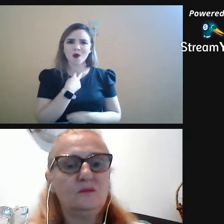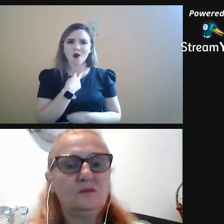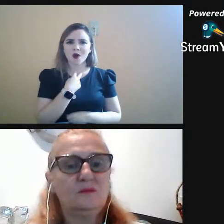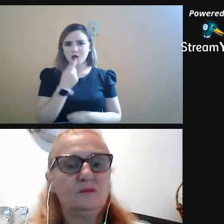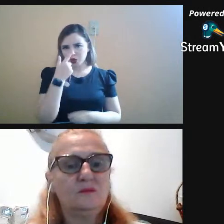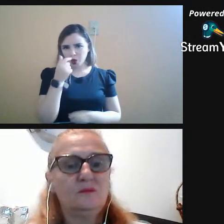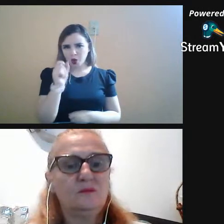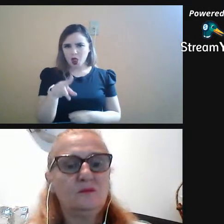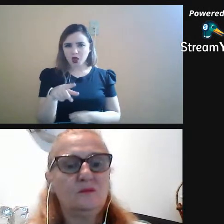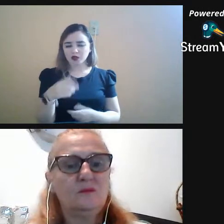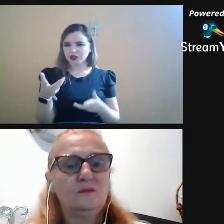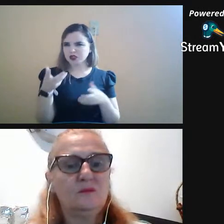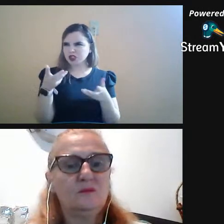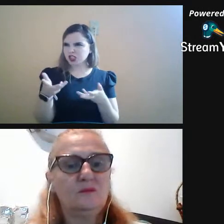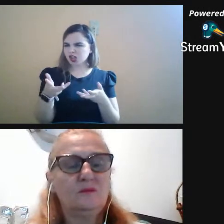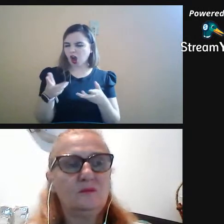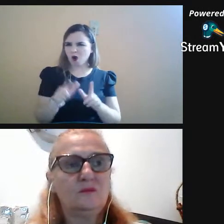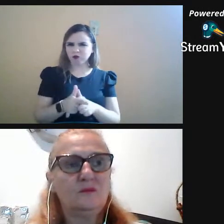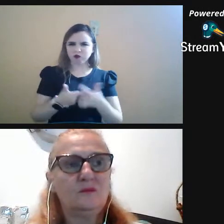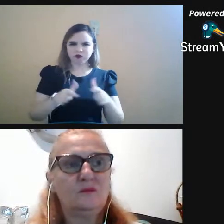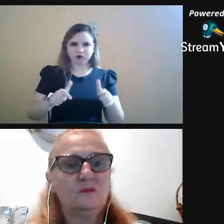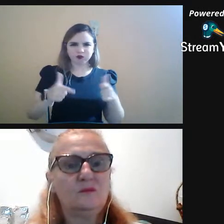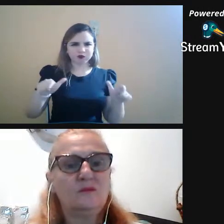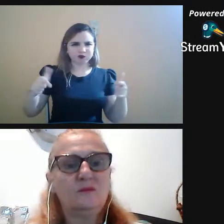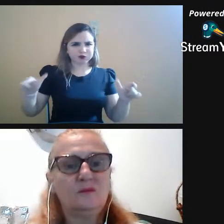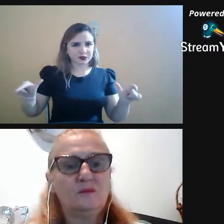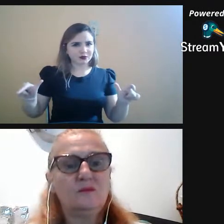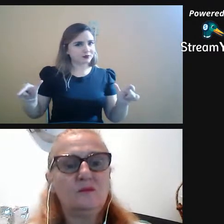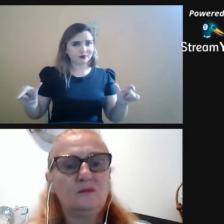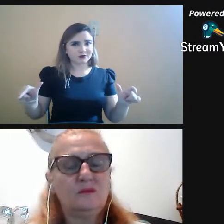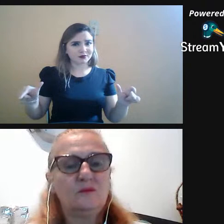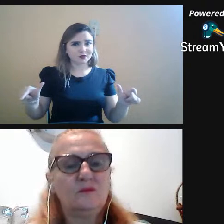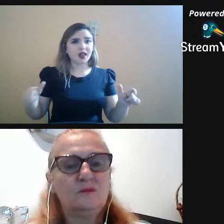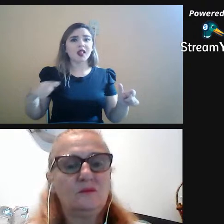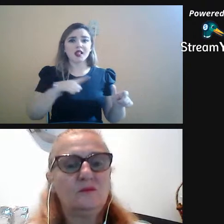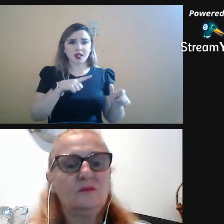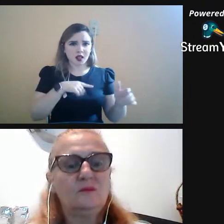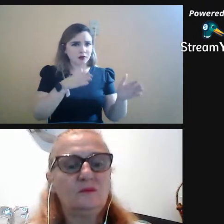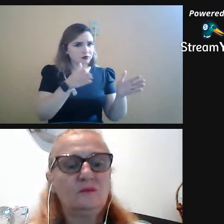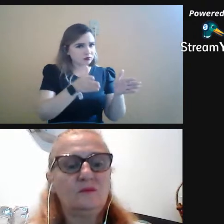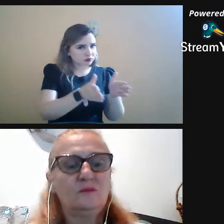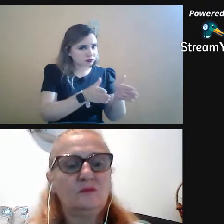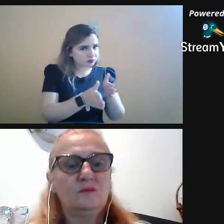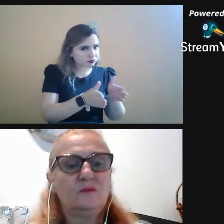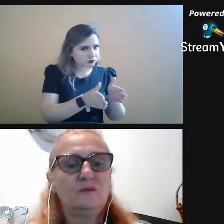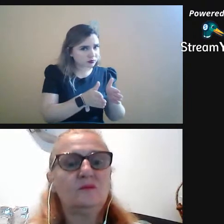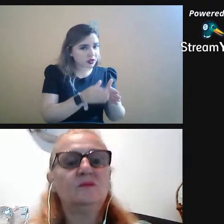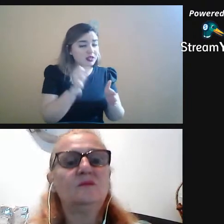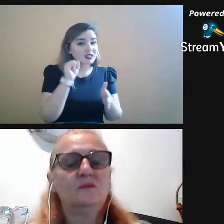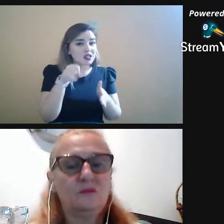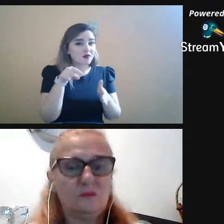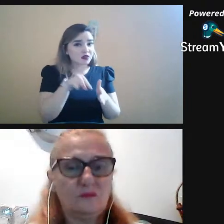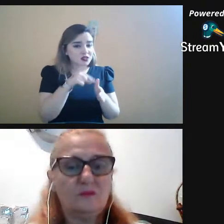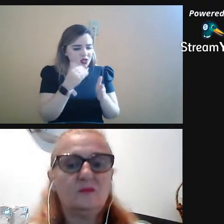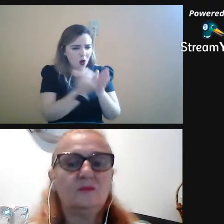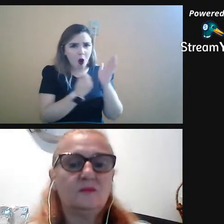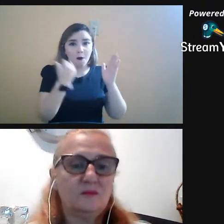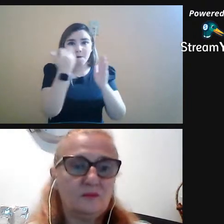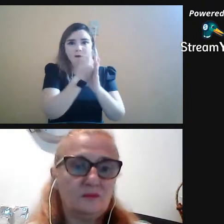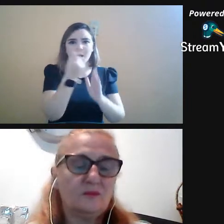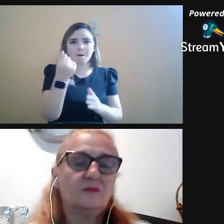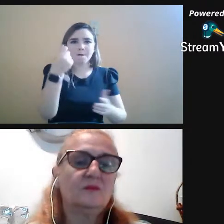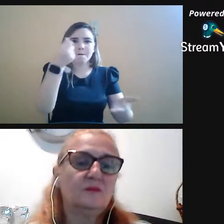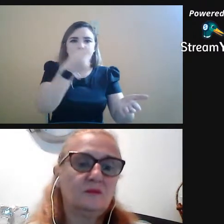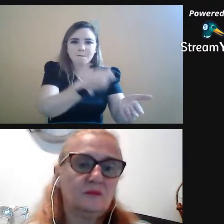quer, né? Assim, Laura, tem um limite. Se você ultrapassa essa quantidade de lixo, você tem que pagar uma